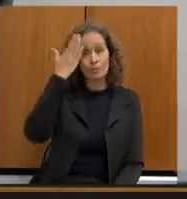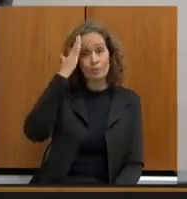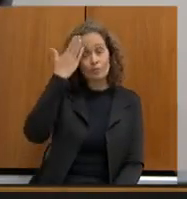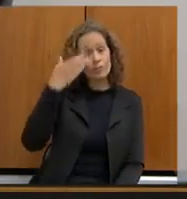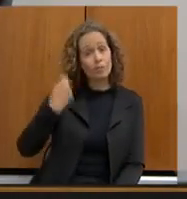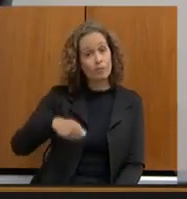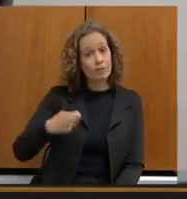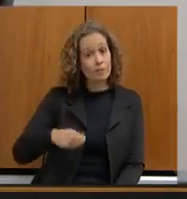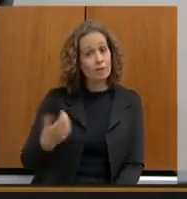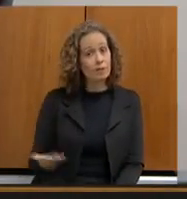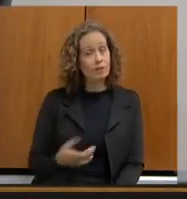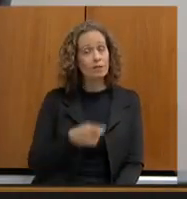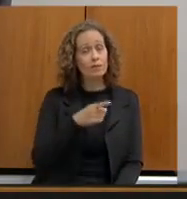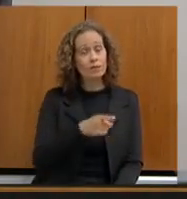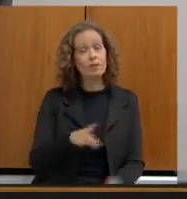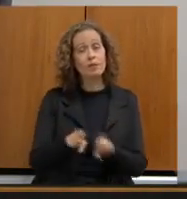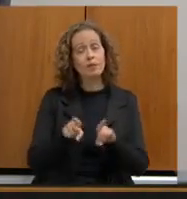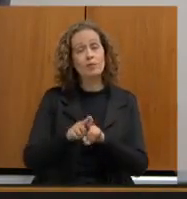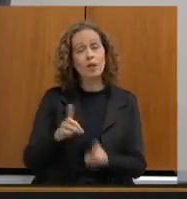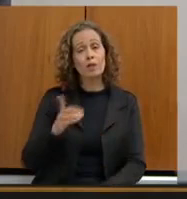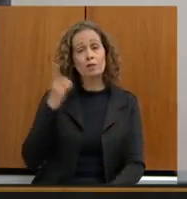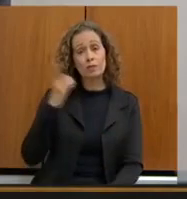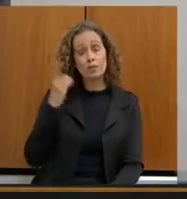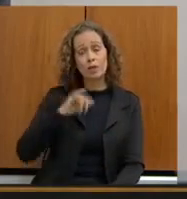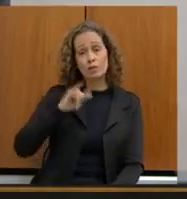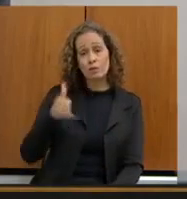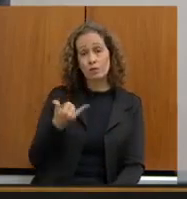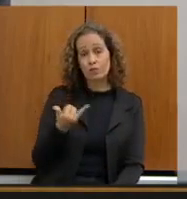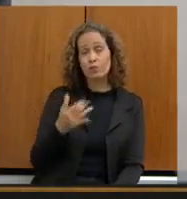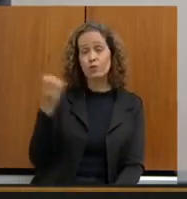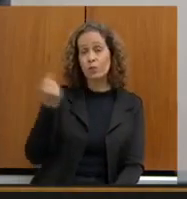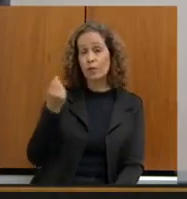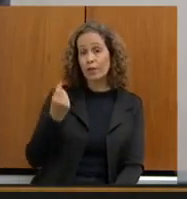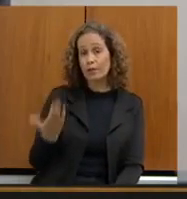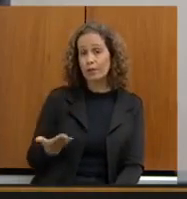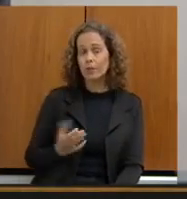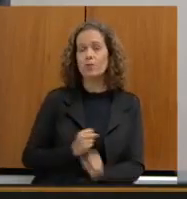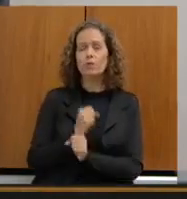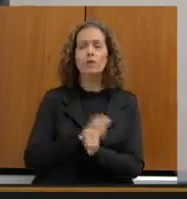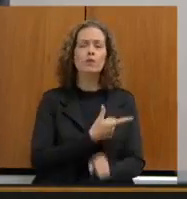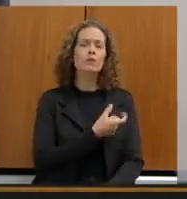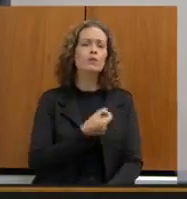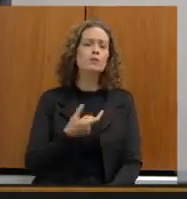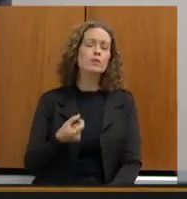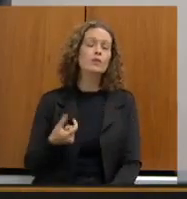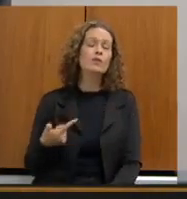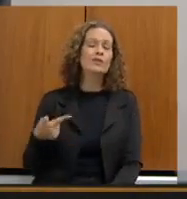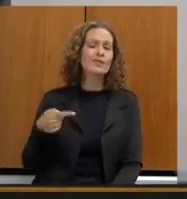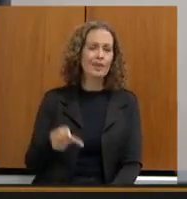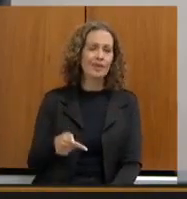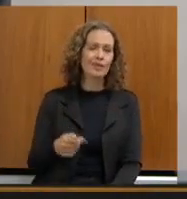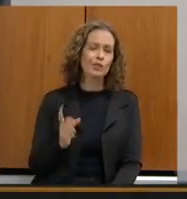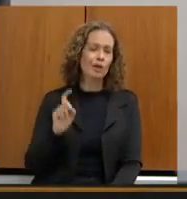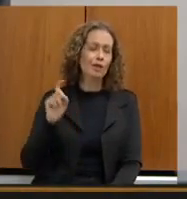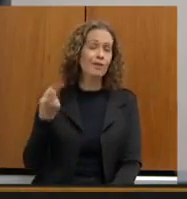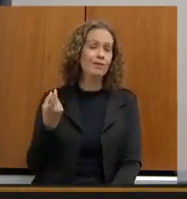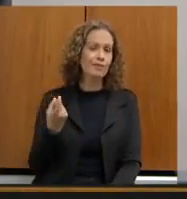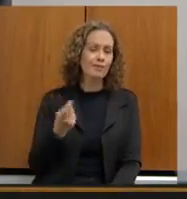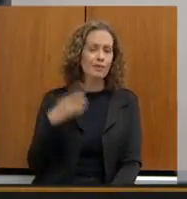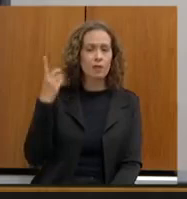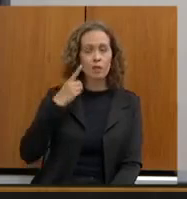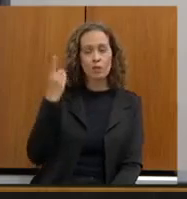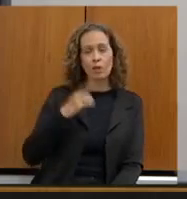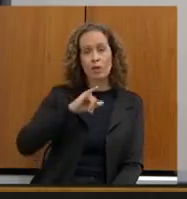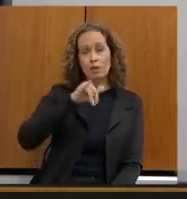mesmo o senhor Deputado João Leite em 2007 o deputado Zé Maia ex-deputado Essa casa